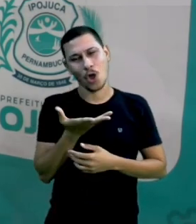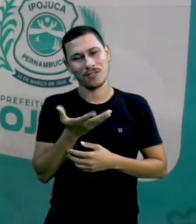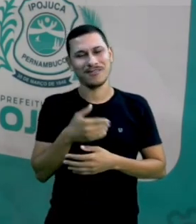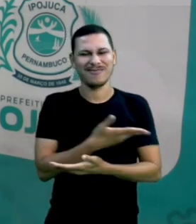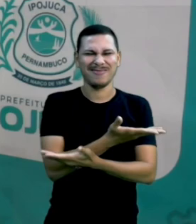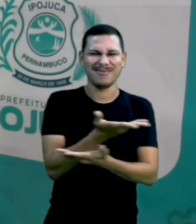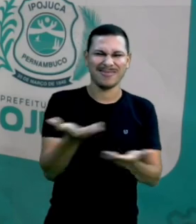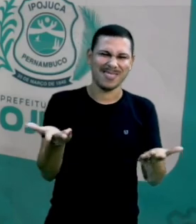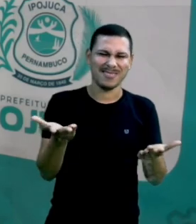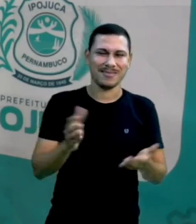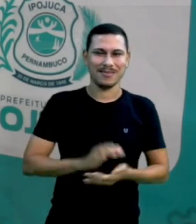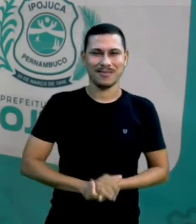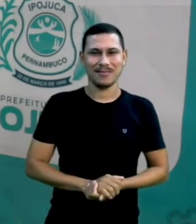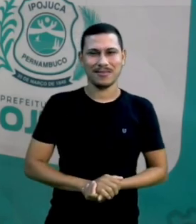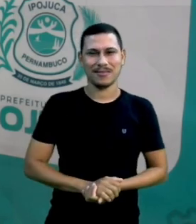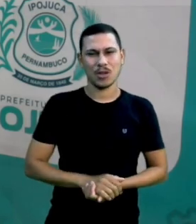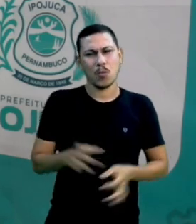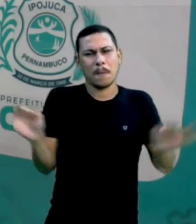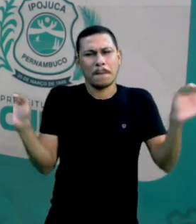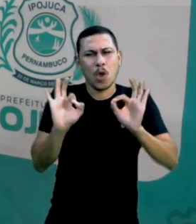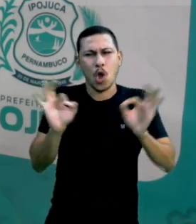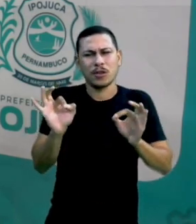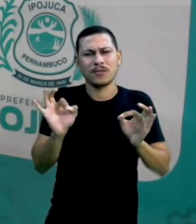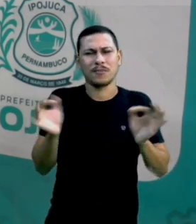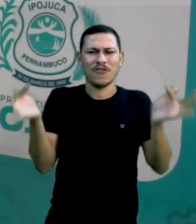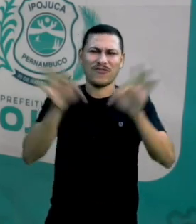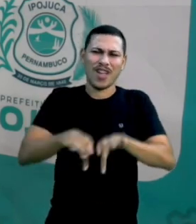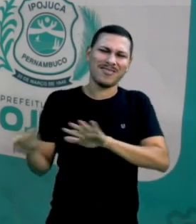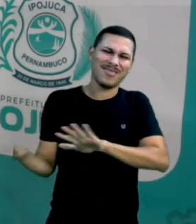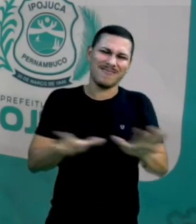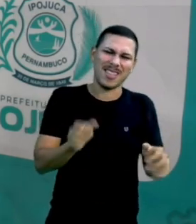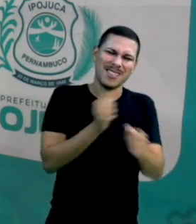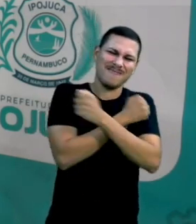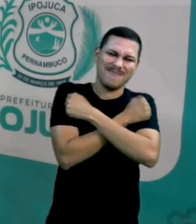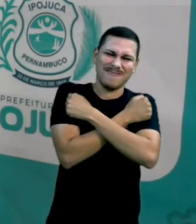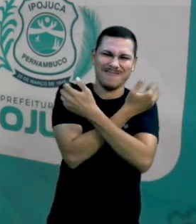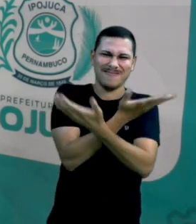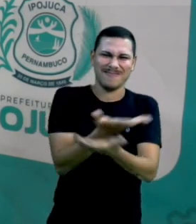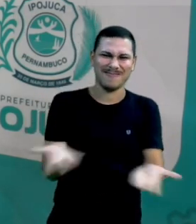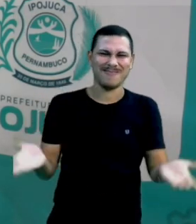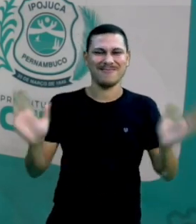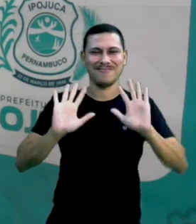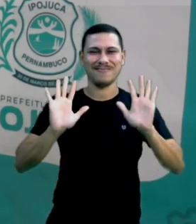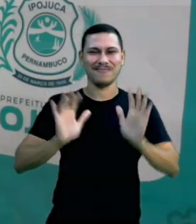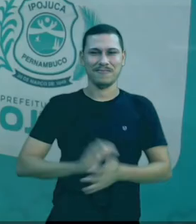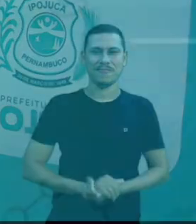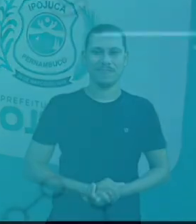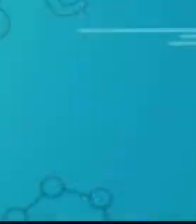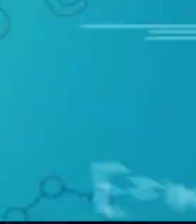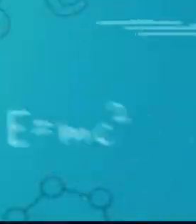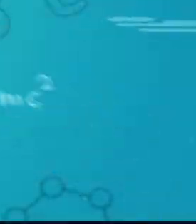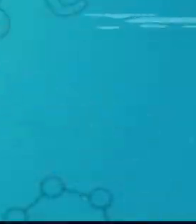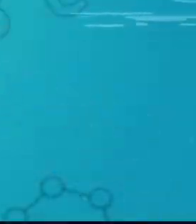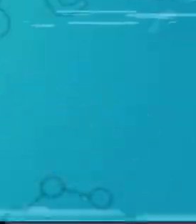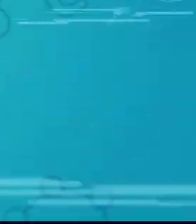desejo a vocês um ótimo final de semana, um grande abraço a todos e até mais.